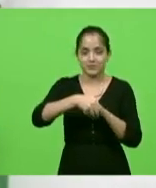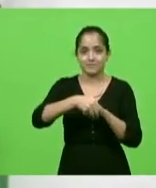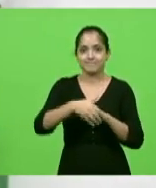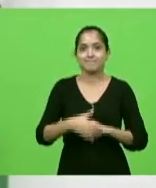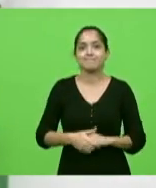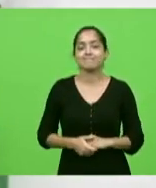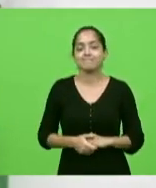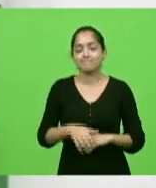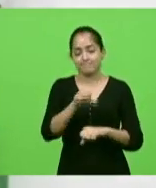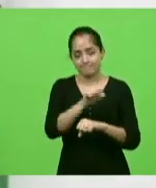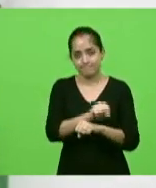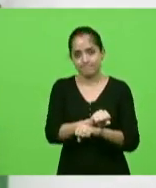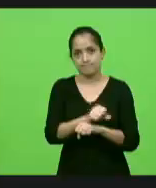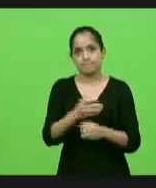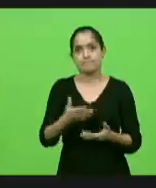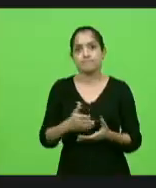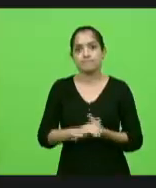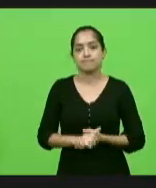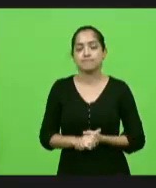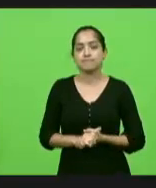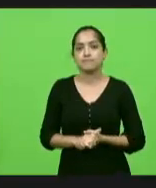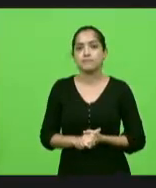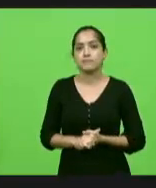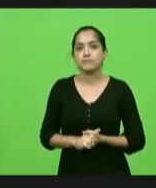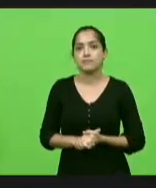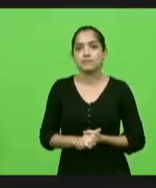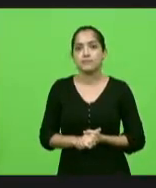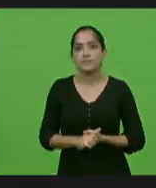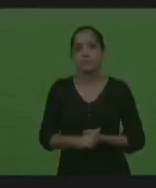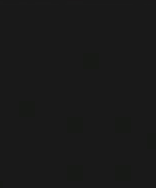não está suspensa a sessão